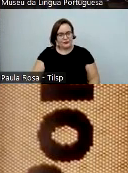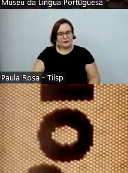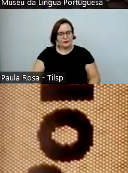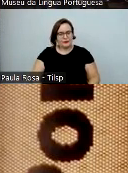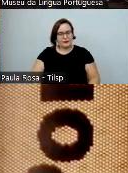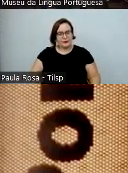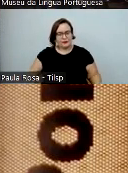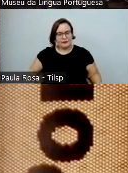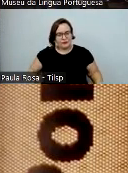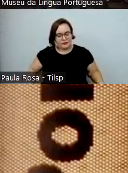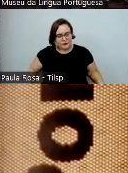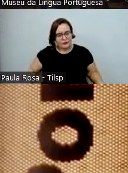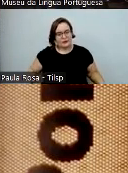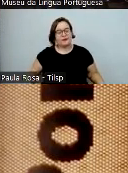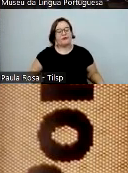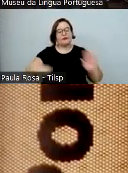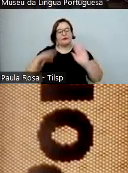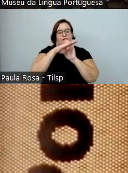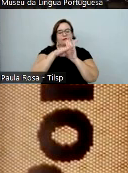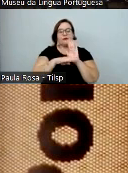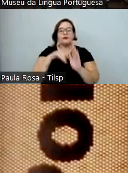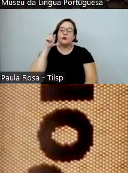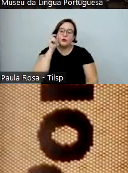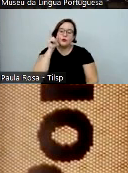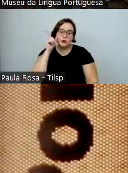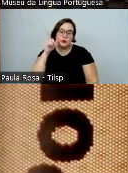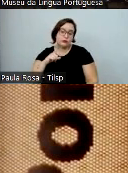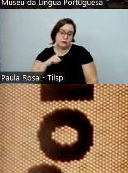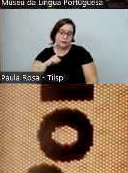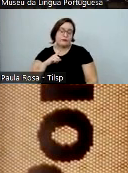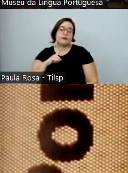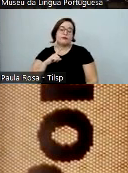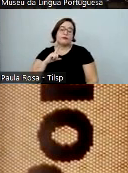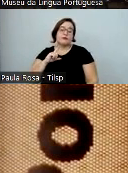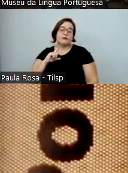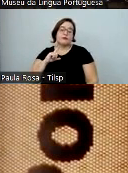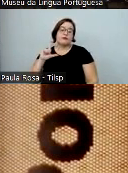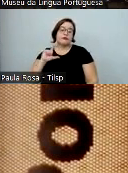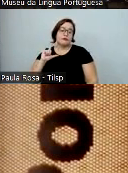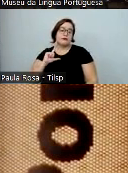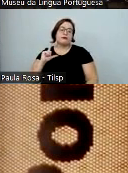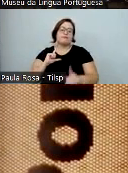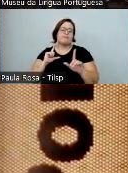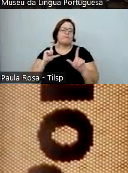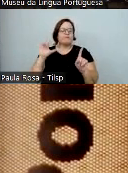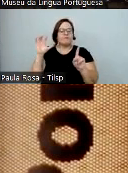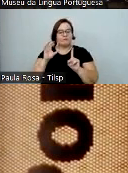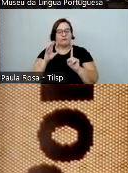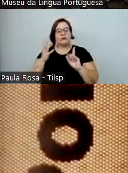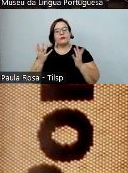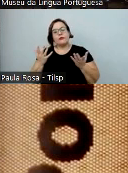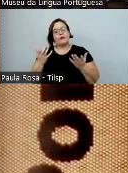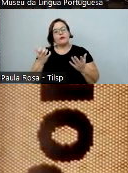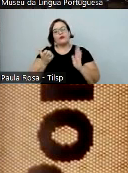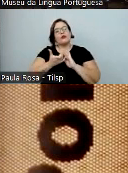na programação cultural a gente tem muito uma pressão numérica né E também então é sempre uma pressão do